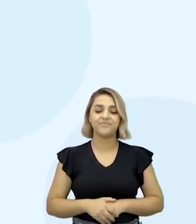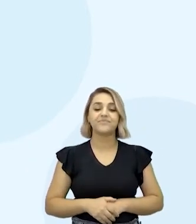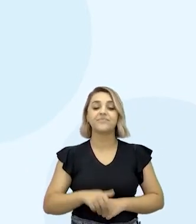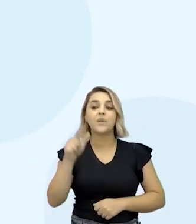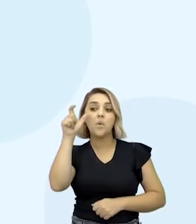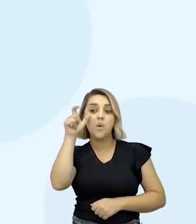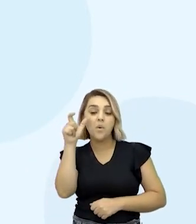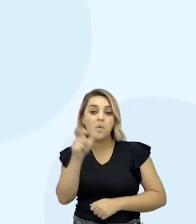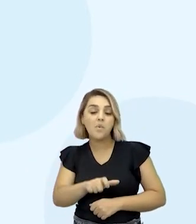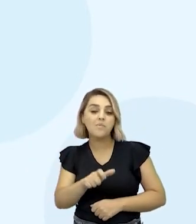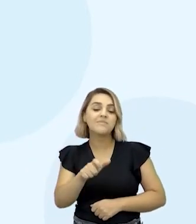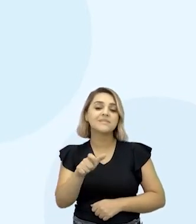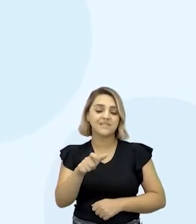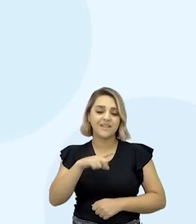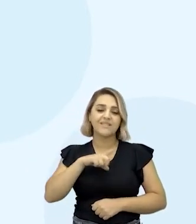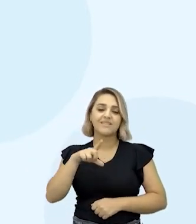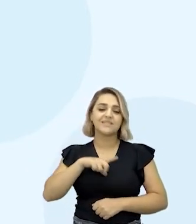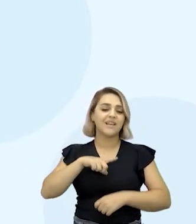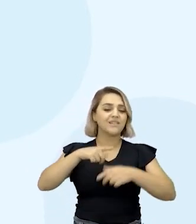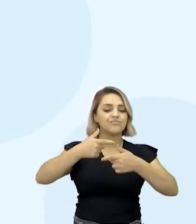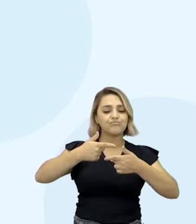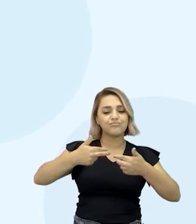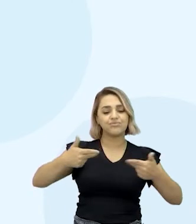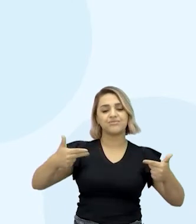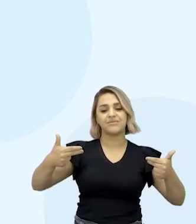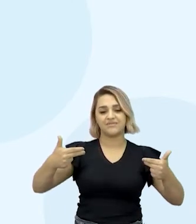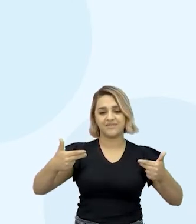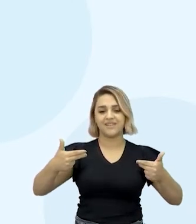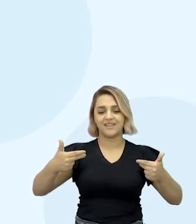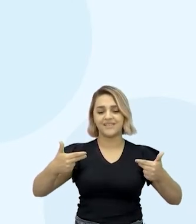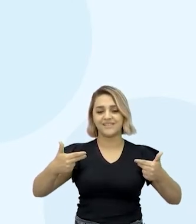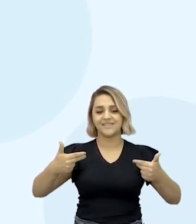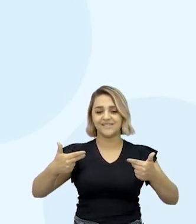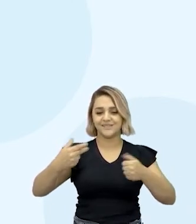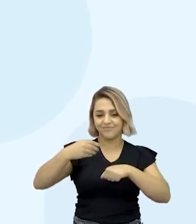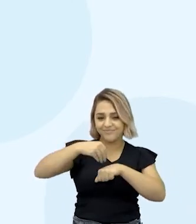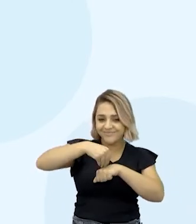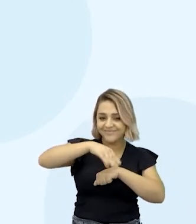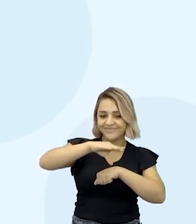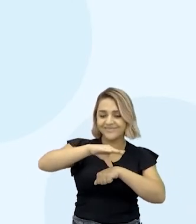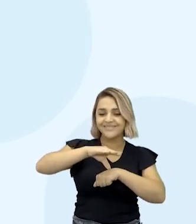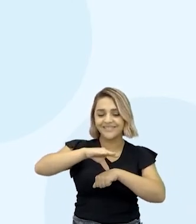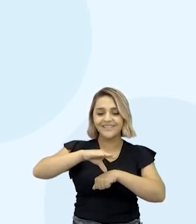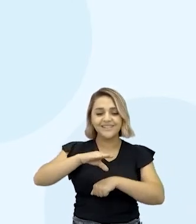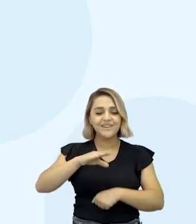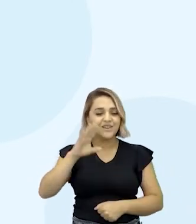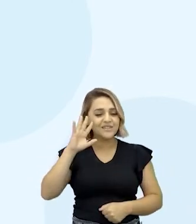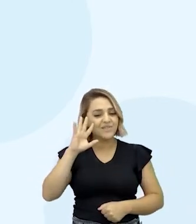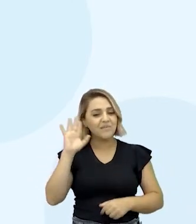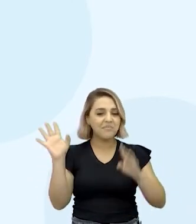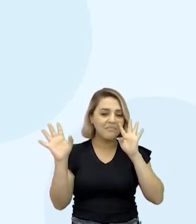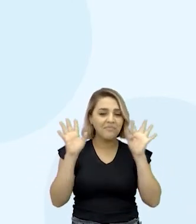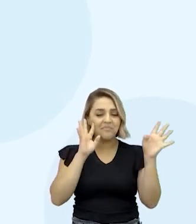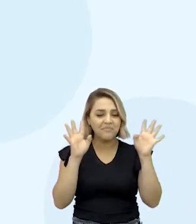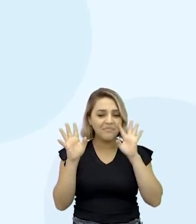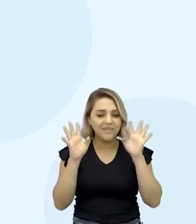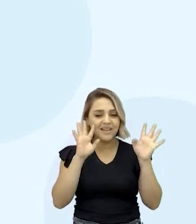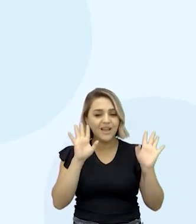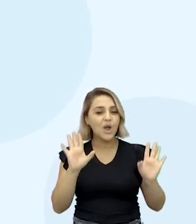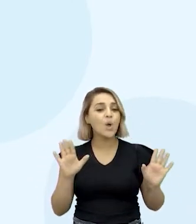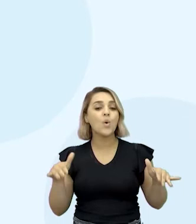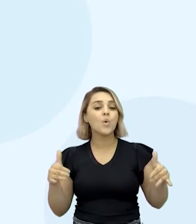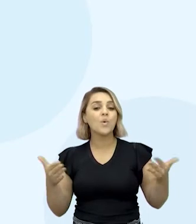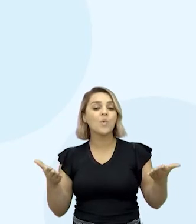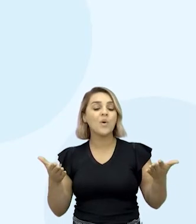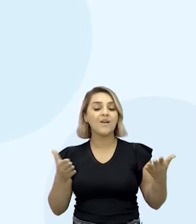como temos várias pistas aí, né? Que já vão, a gente já consegue imaginando em que contexto que ocorre